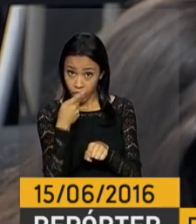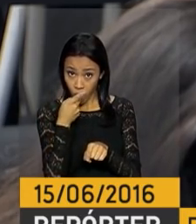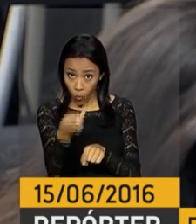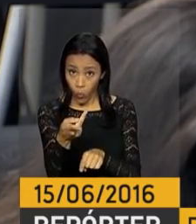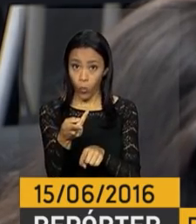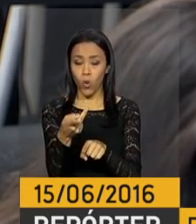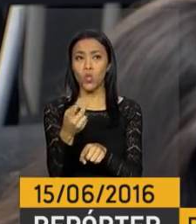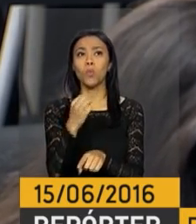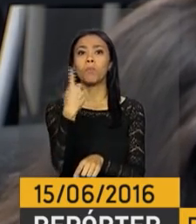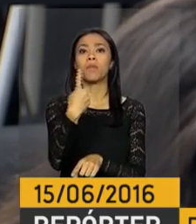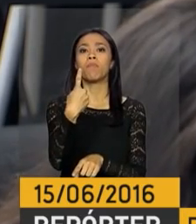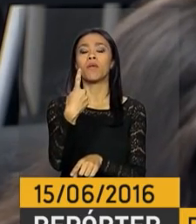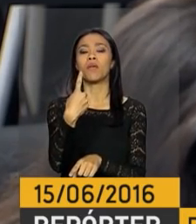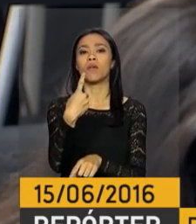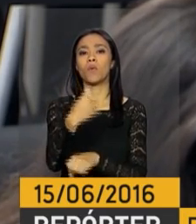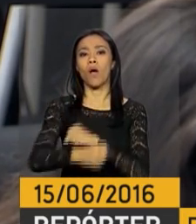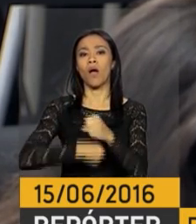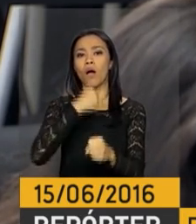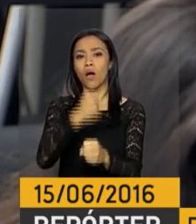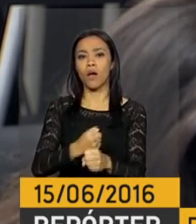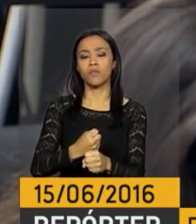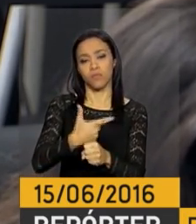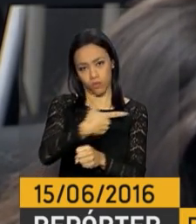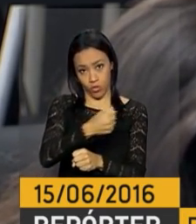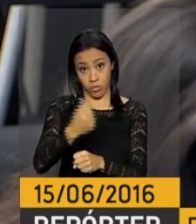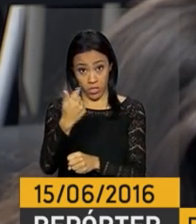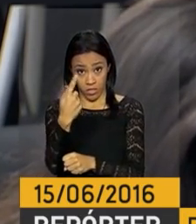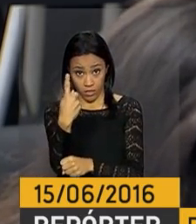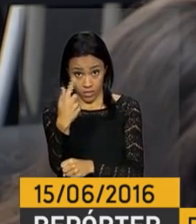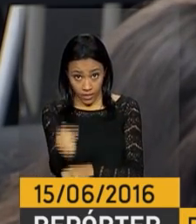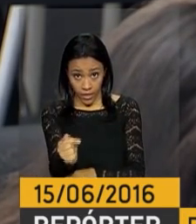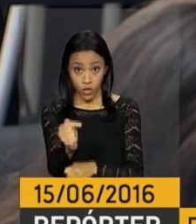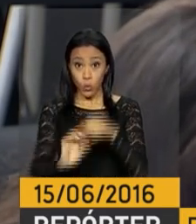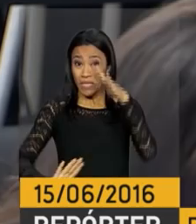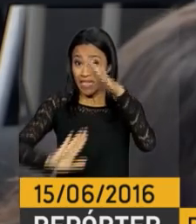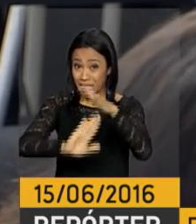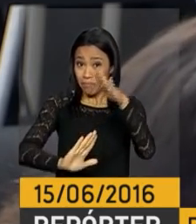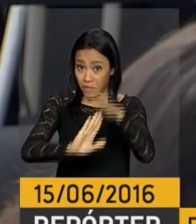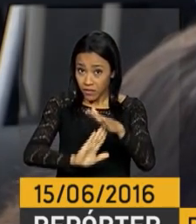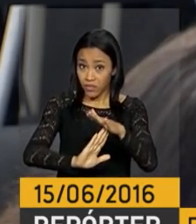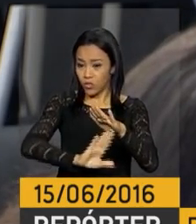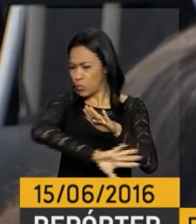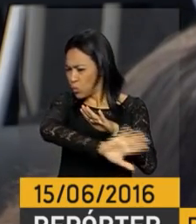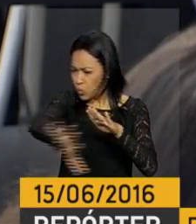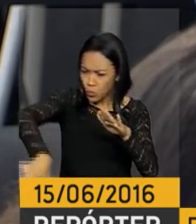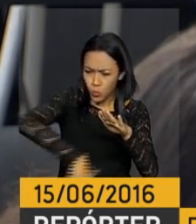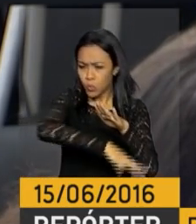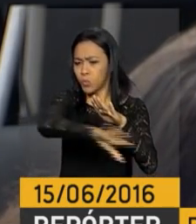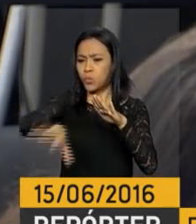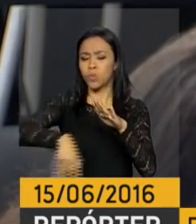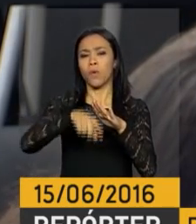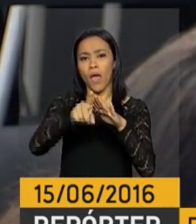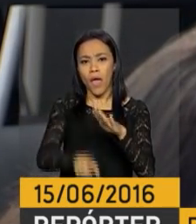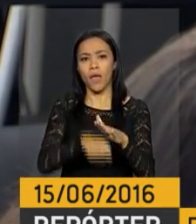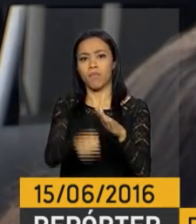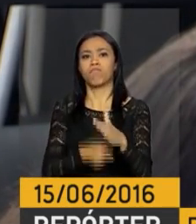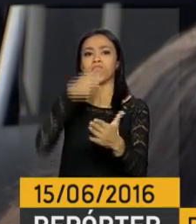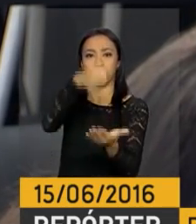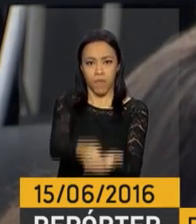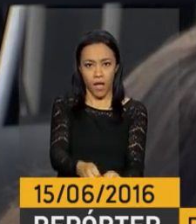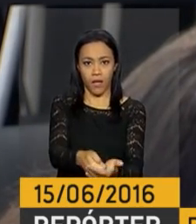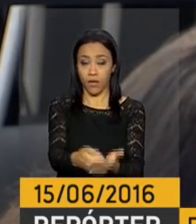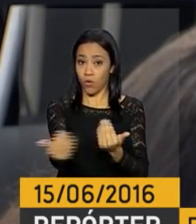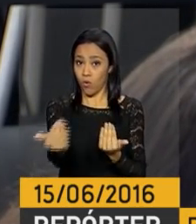de vigência 2017, o limite dos gastos totais equivalerá à despesa paga do